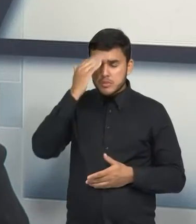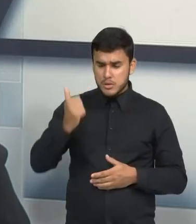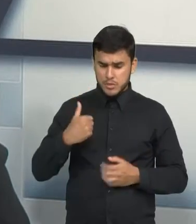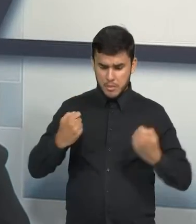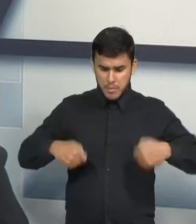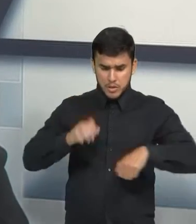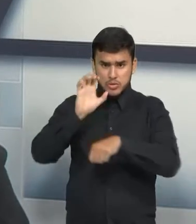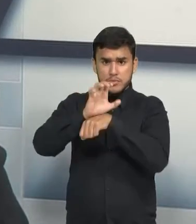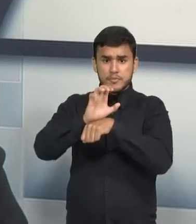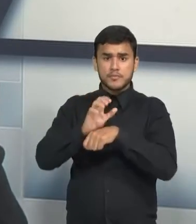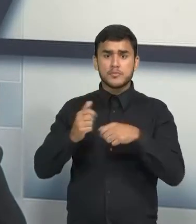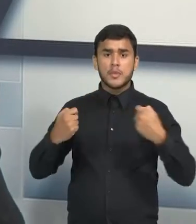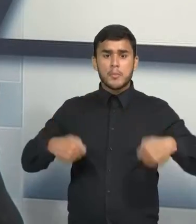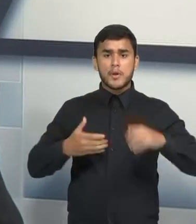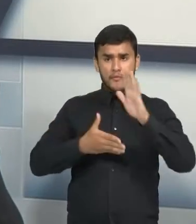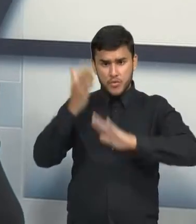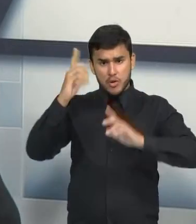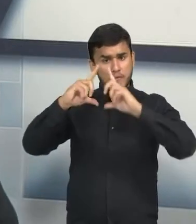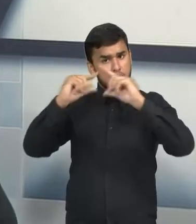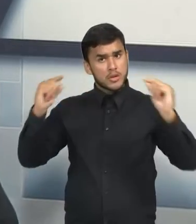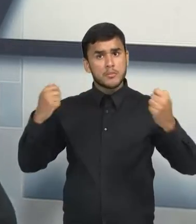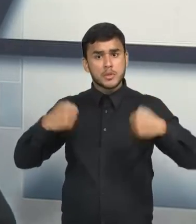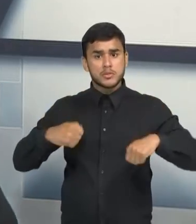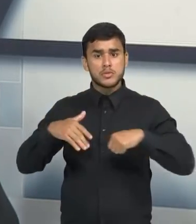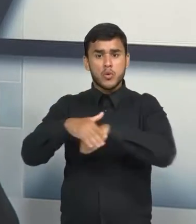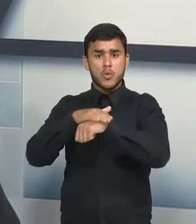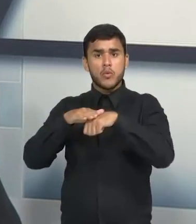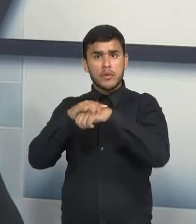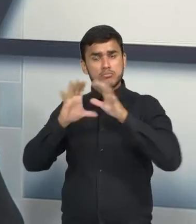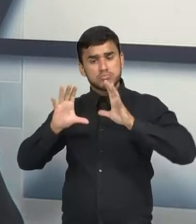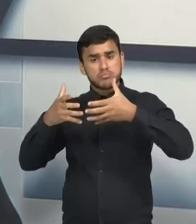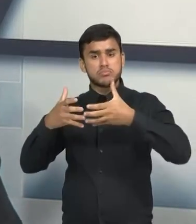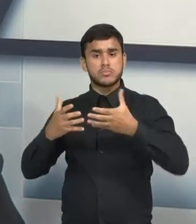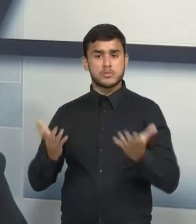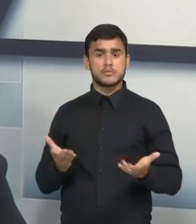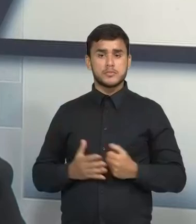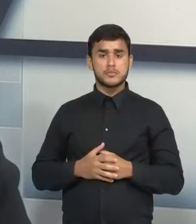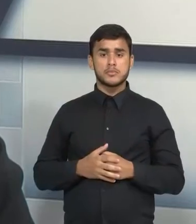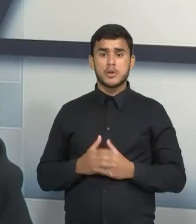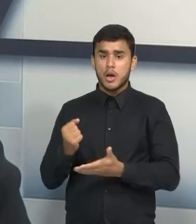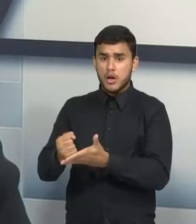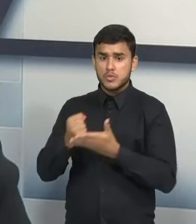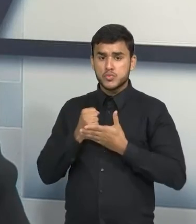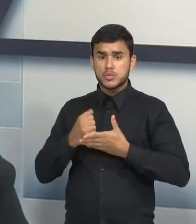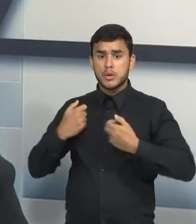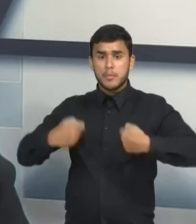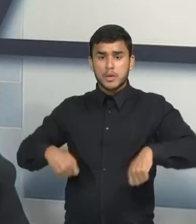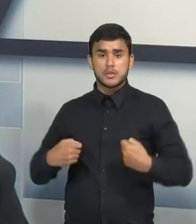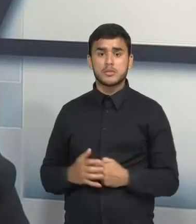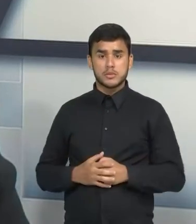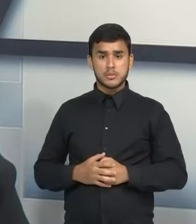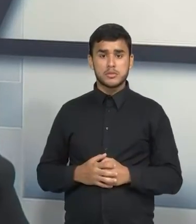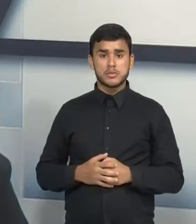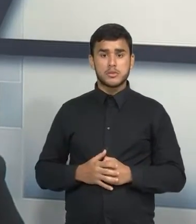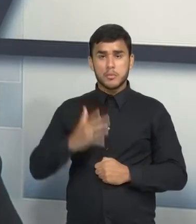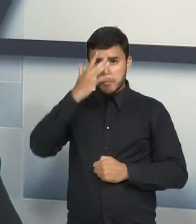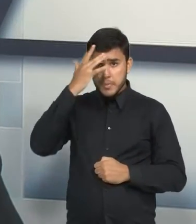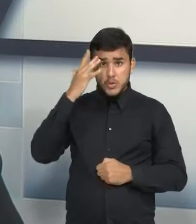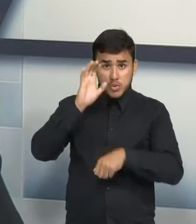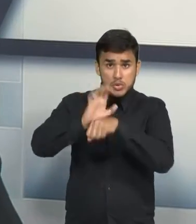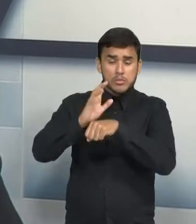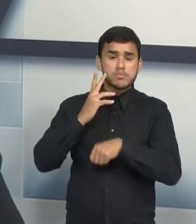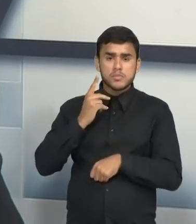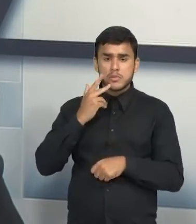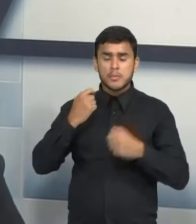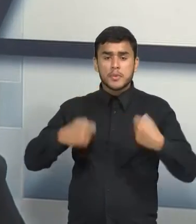Estado, ele não vai ser vaidoso, não, eu tomo conta, não preciso de ninguém, não. Ele foi lá, não me ajude. Eu preciso, o povo do Ceará precisa,